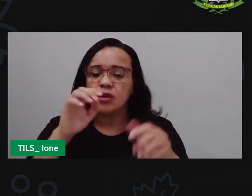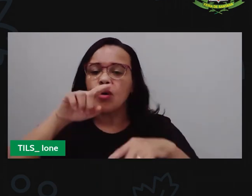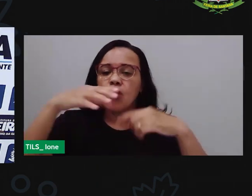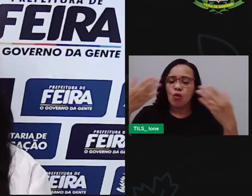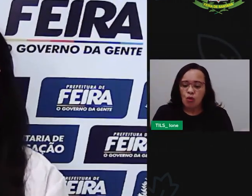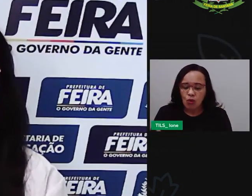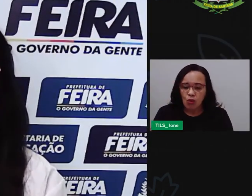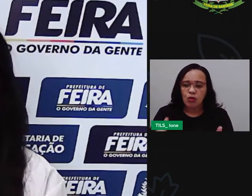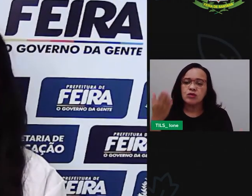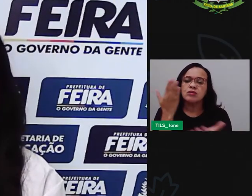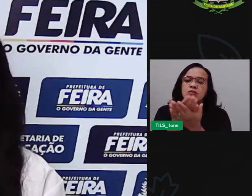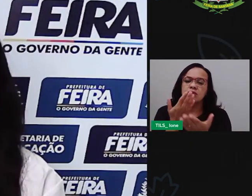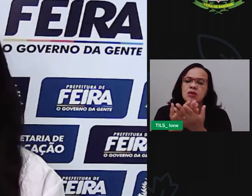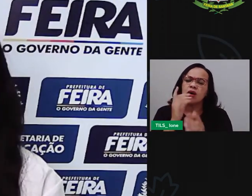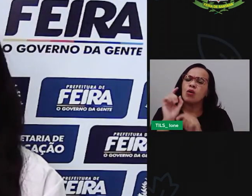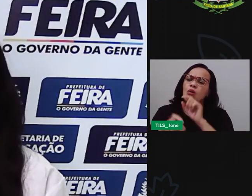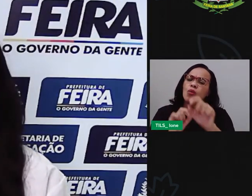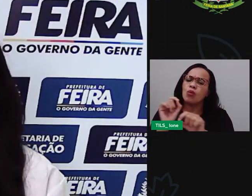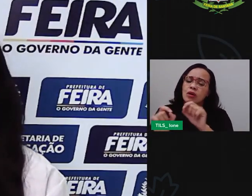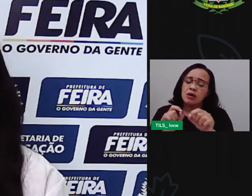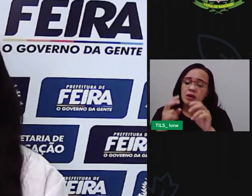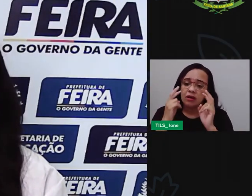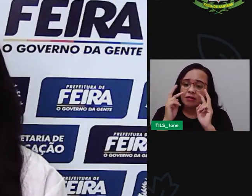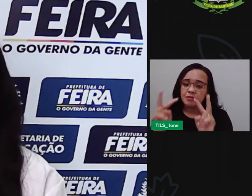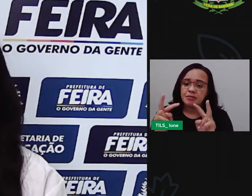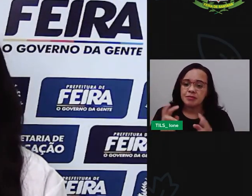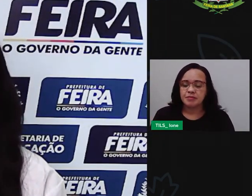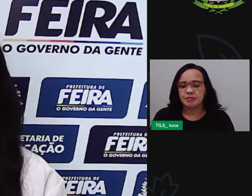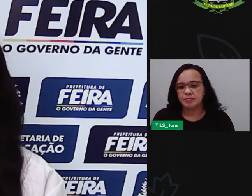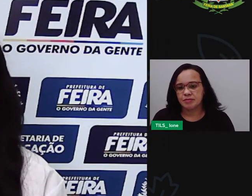então a gente viu que